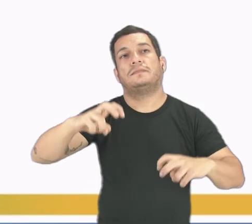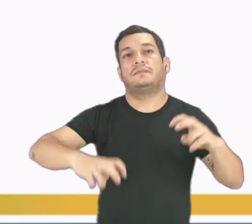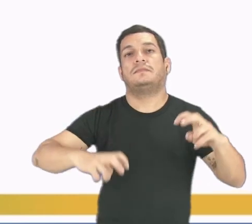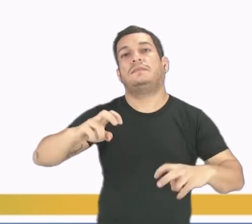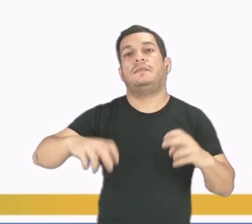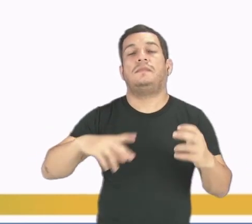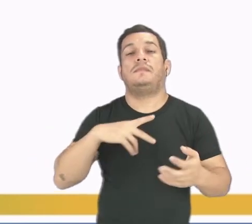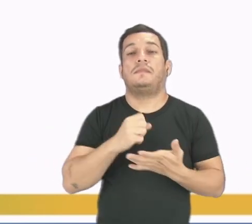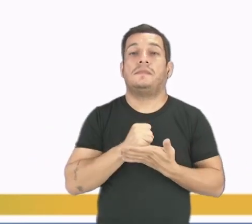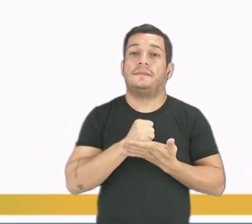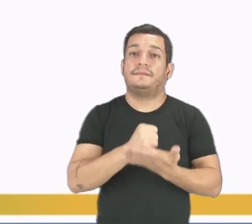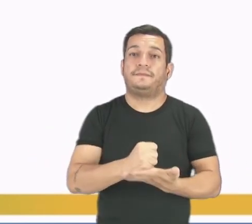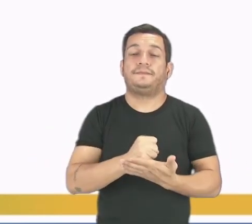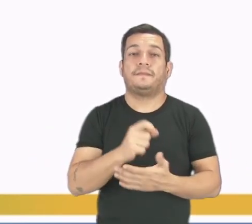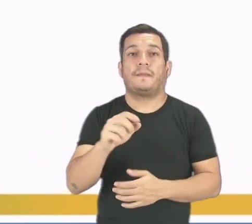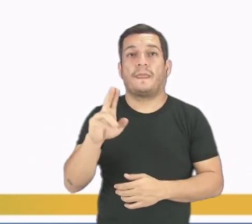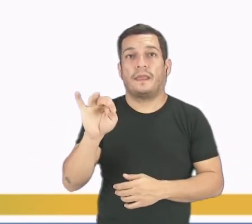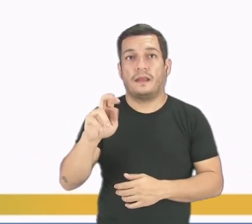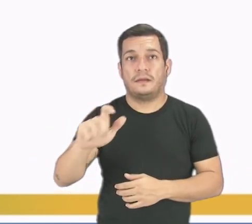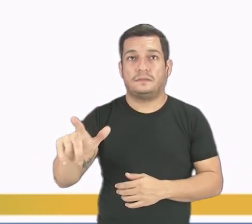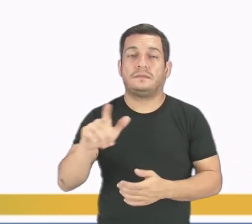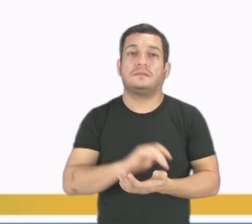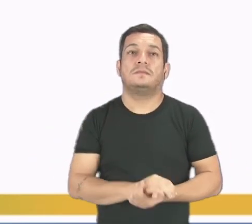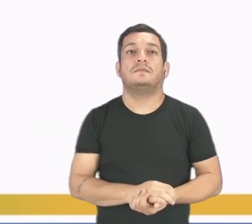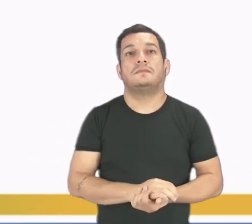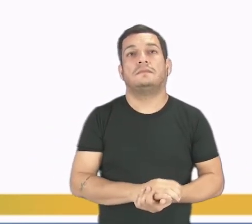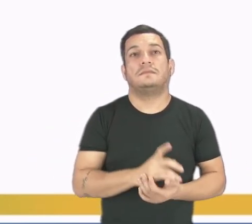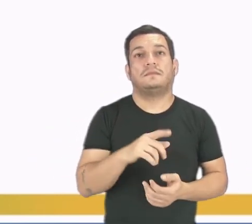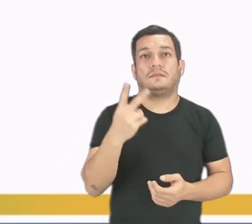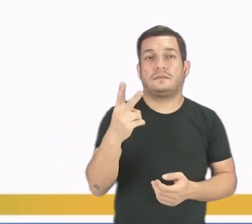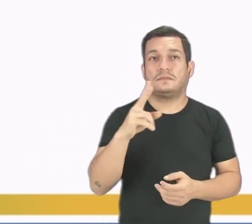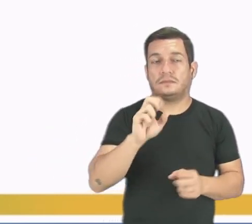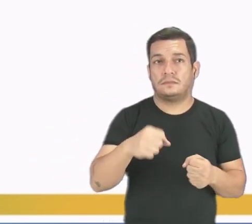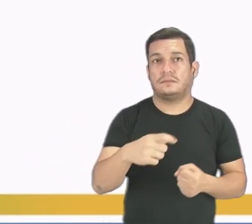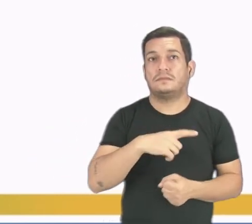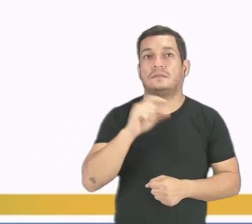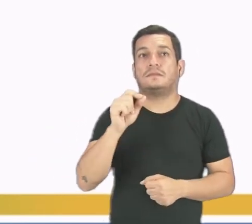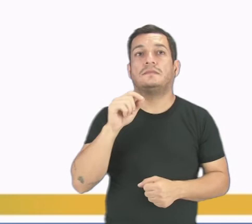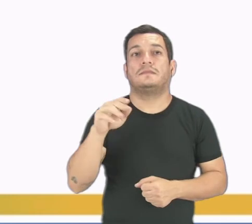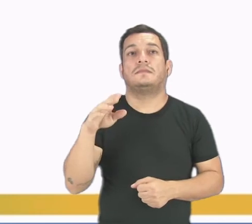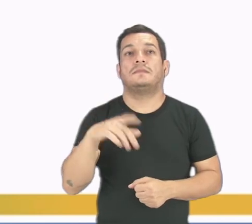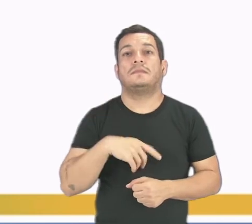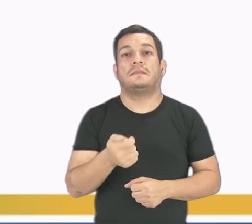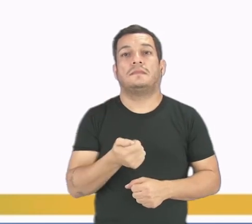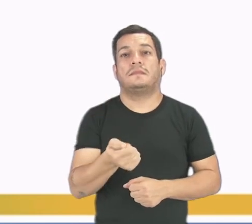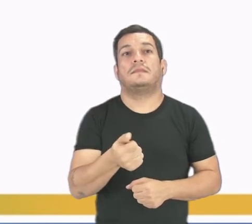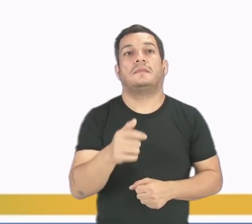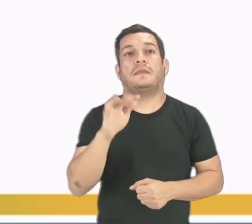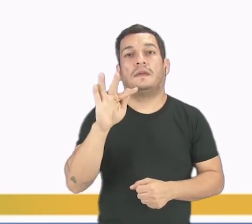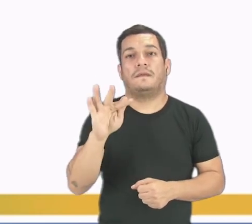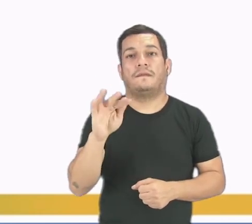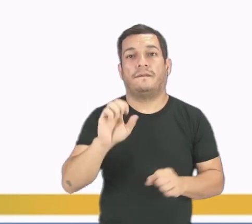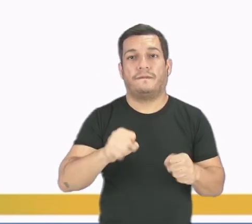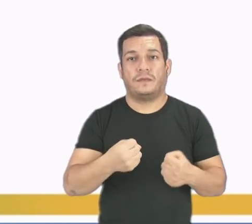facilitador, é uma alavanca, é um multiplicador de força. Diminui o meu esforço no processo. Tudo